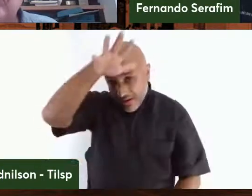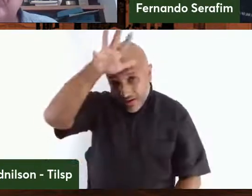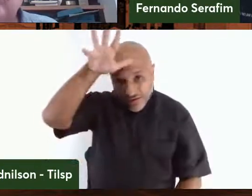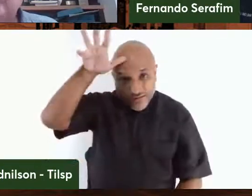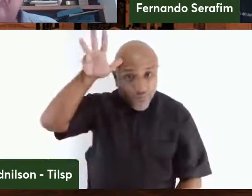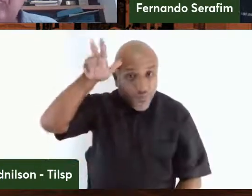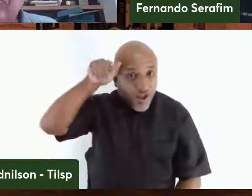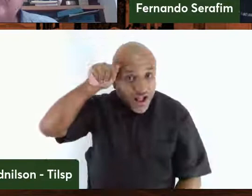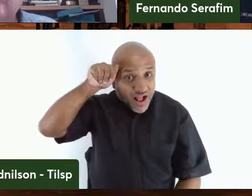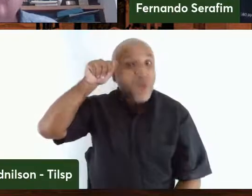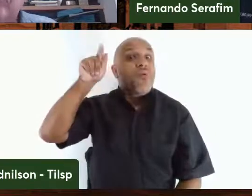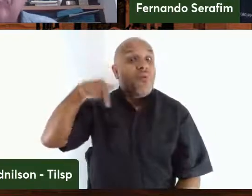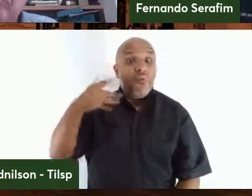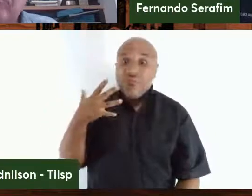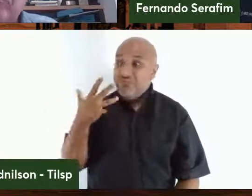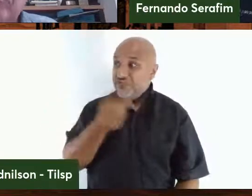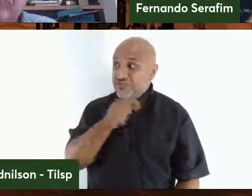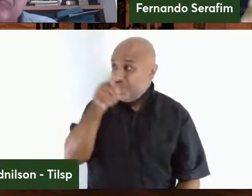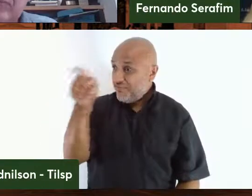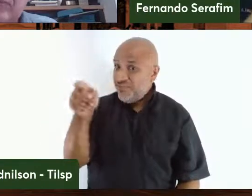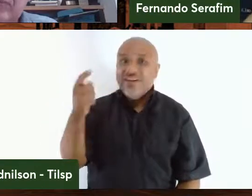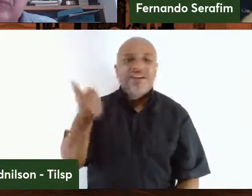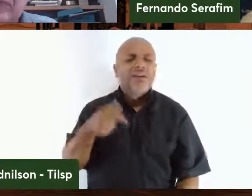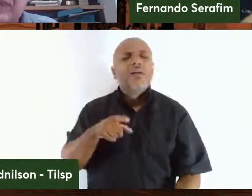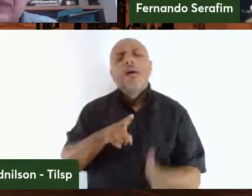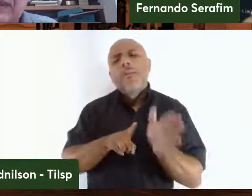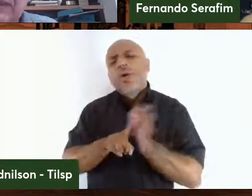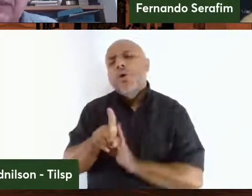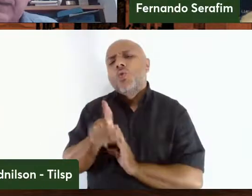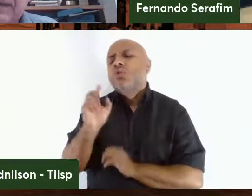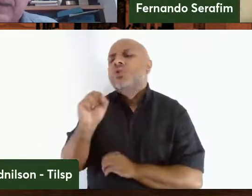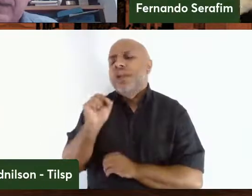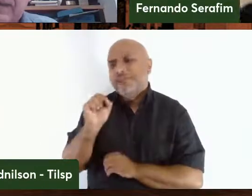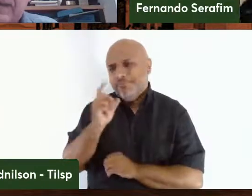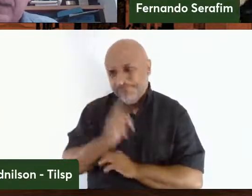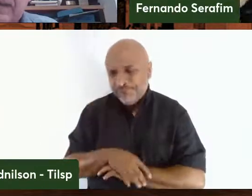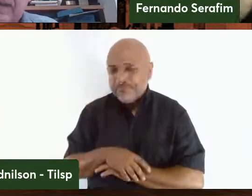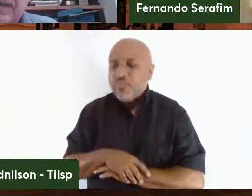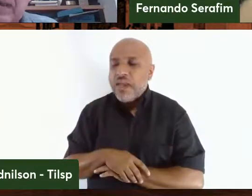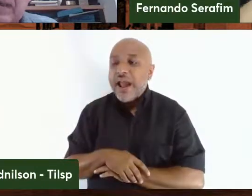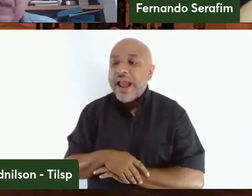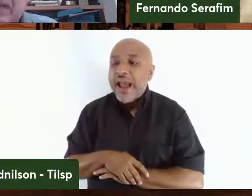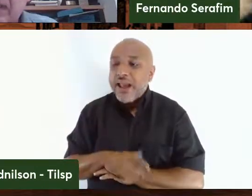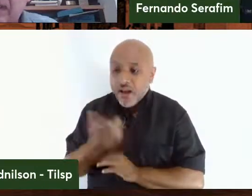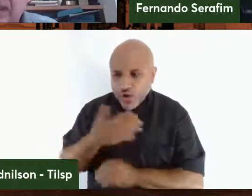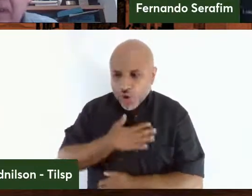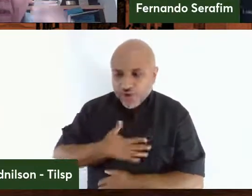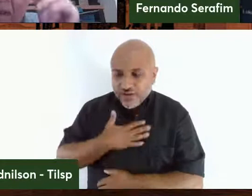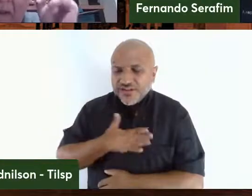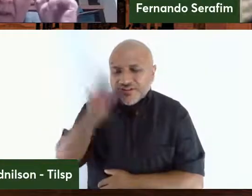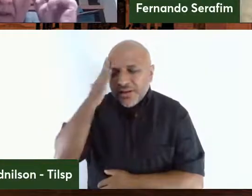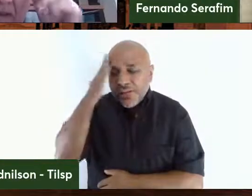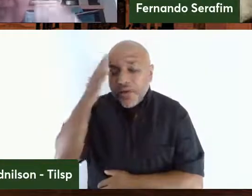que coisa boa. E ele pergunta o seguinte para você, Milton. Ele diz o seguinte, olha só. Ele gostaria de saber qual é a referência ou qual